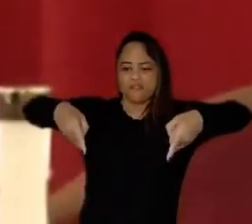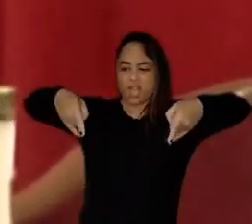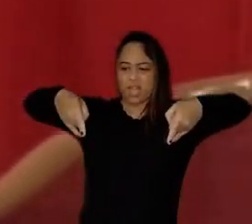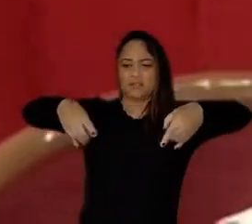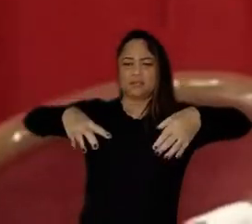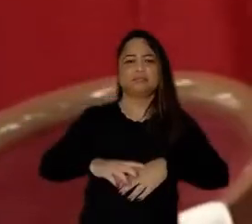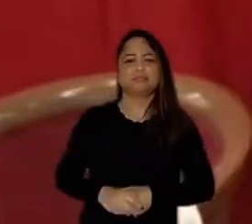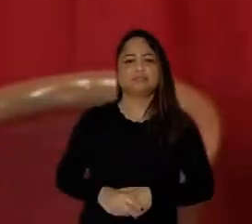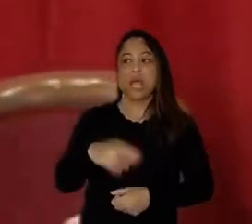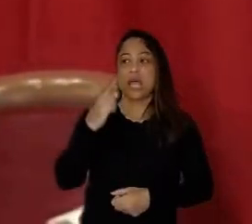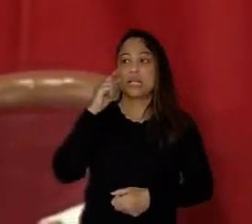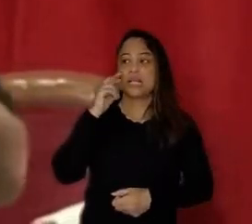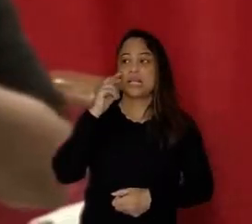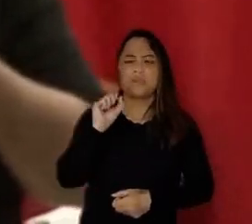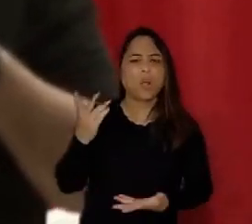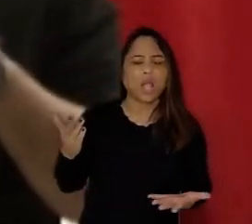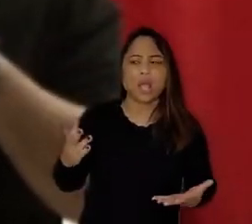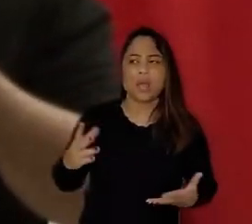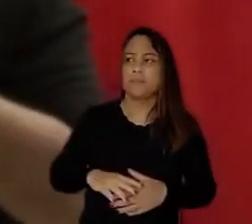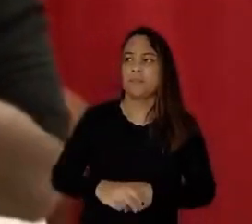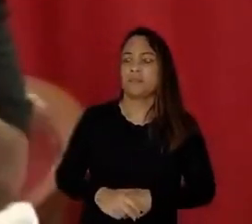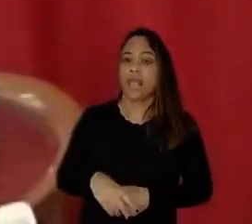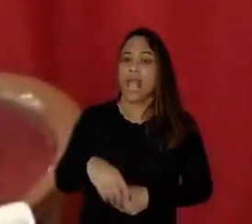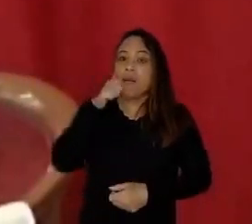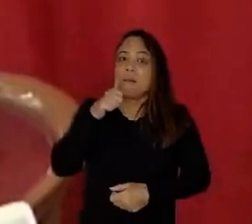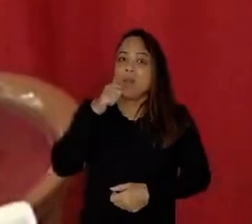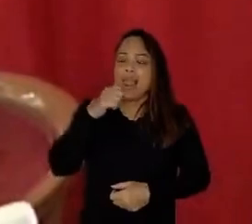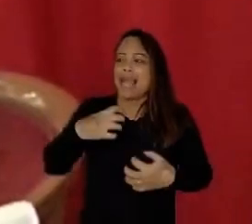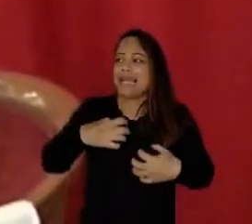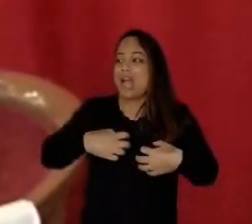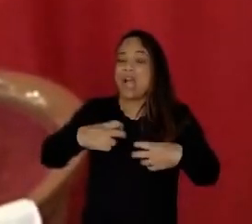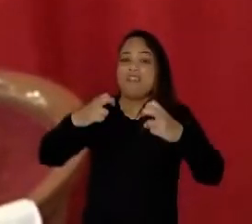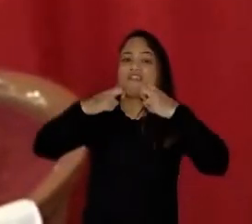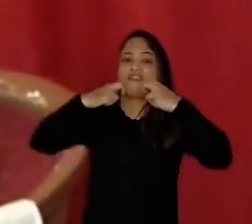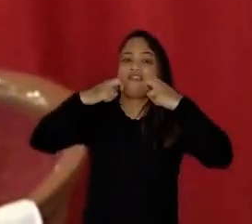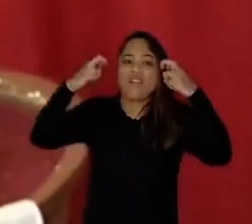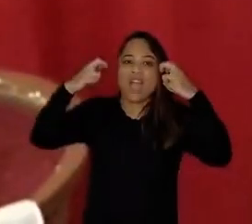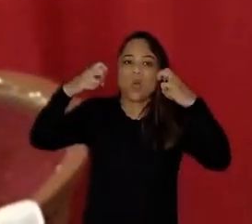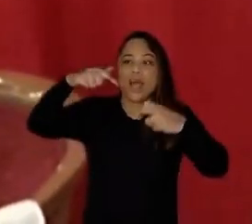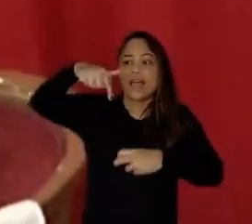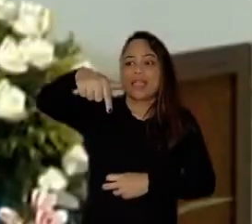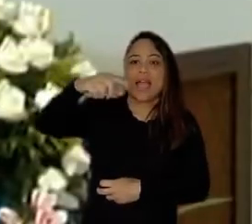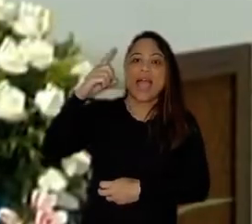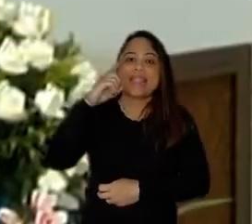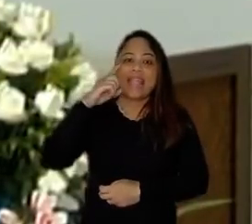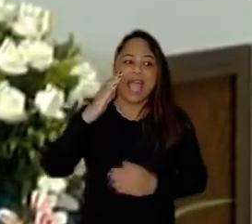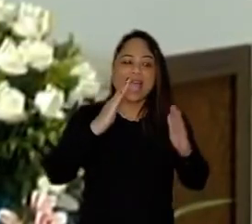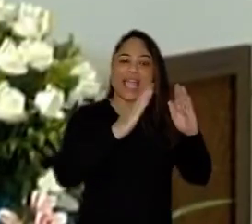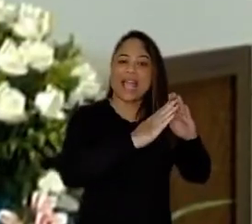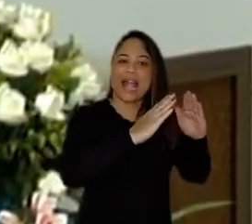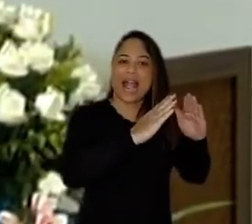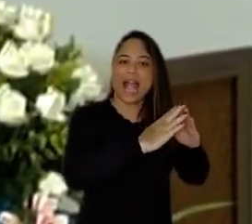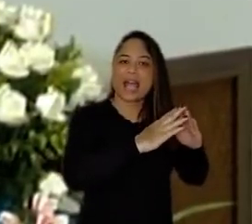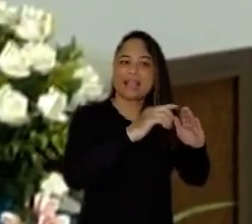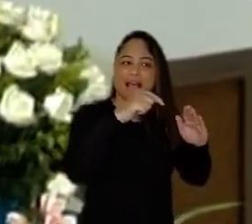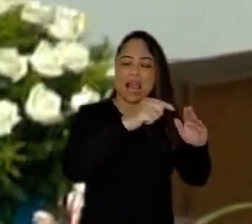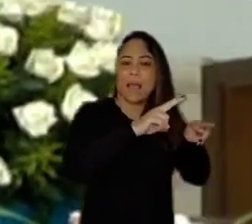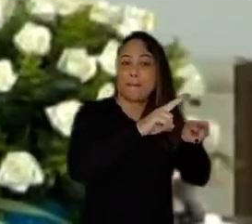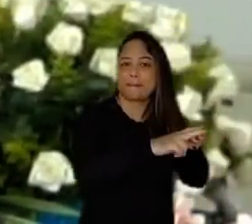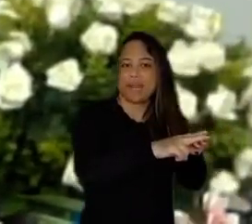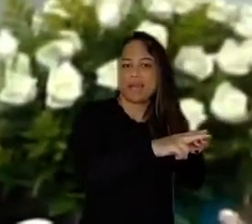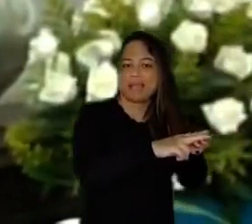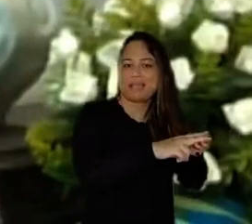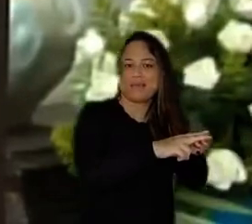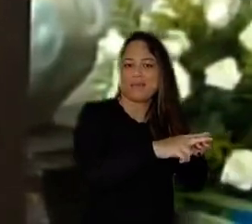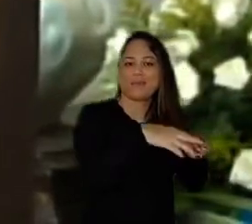para a mulher era extremamente constrangedor ficar 7 dias em casa presa,